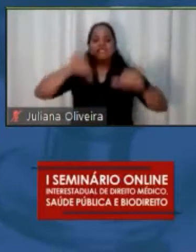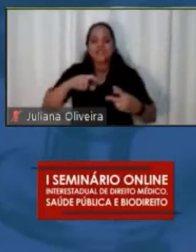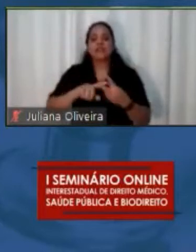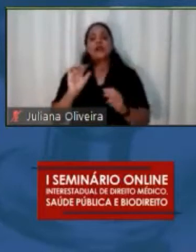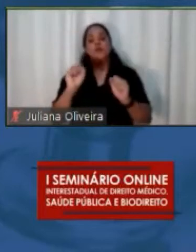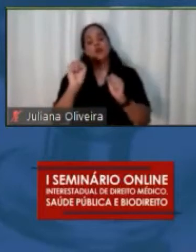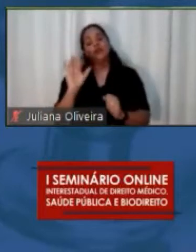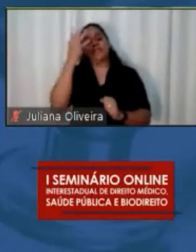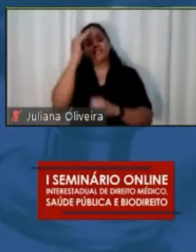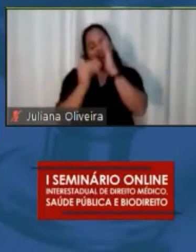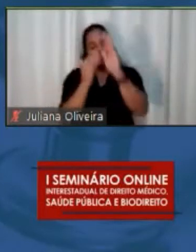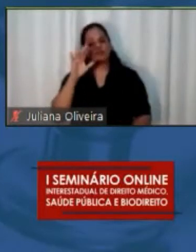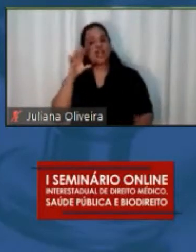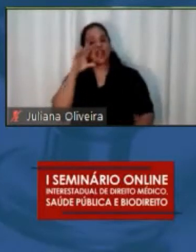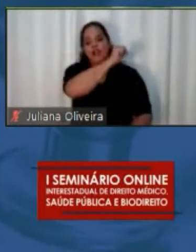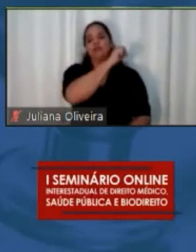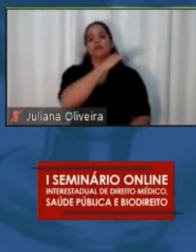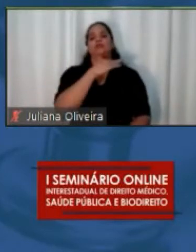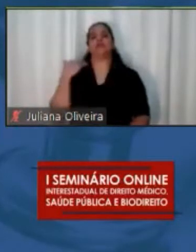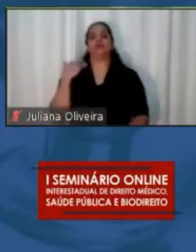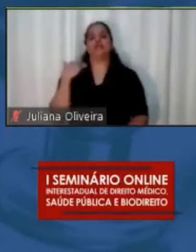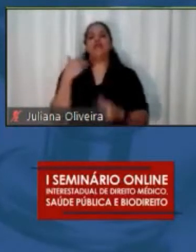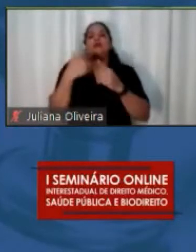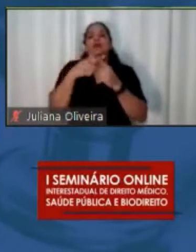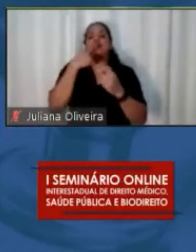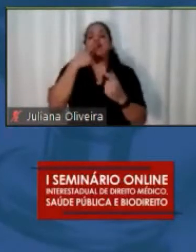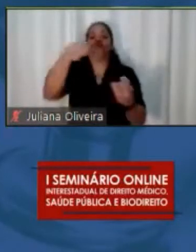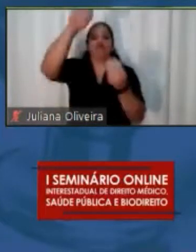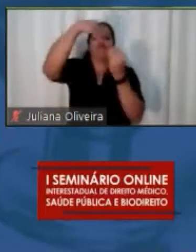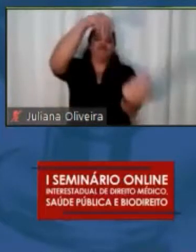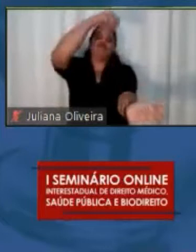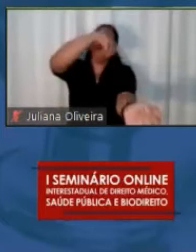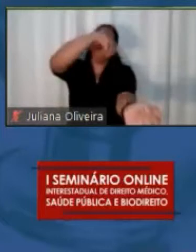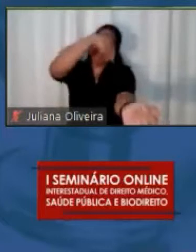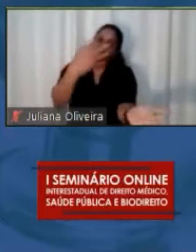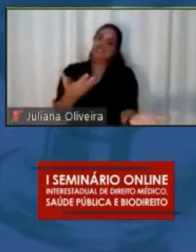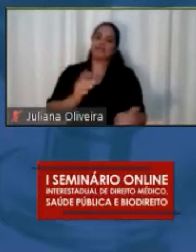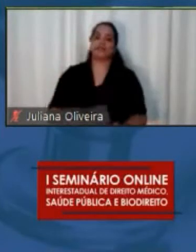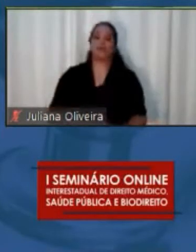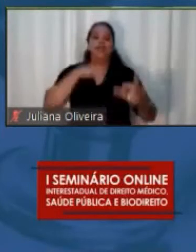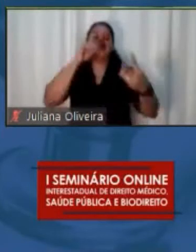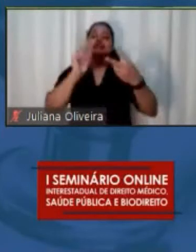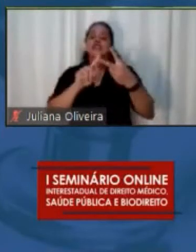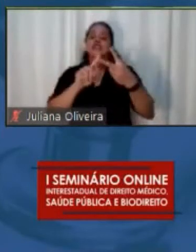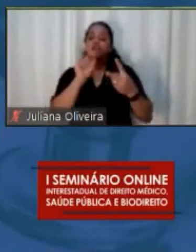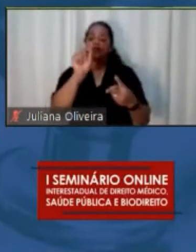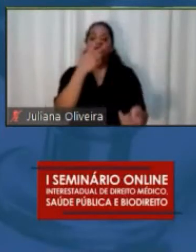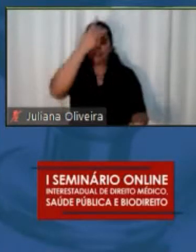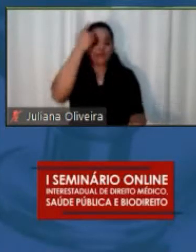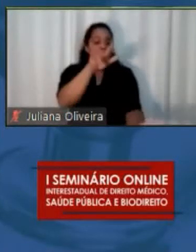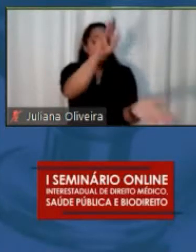morte. A conclusão do trabalho também menciona, em cada paciente em que se faz uma transfusão de